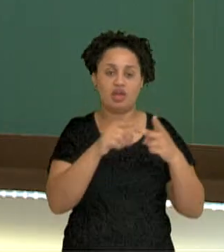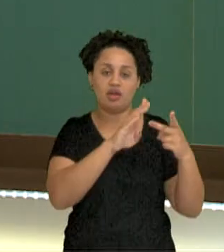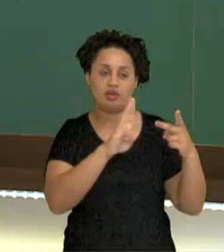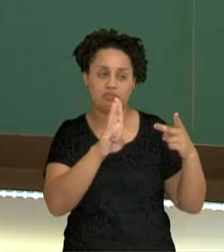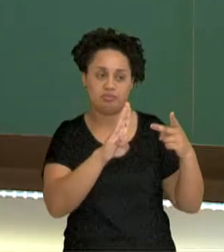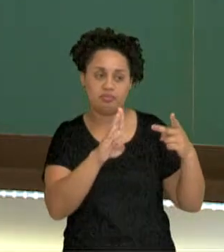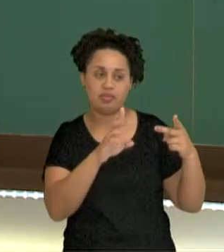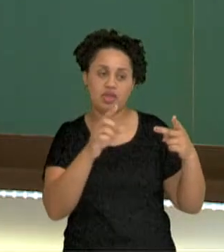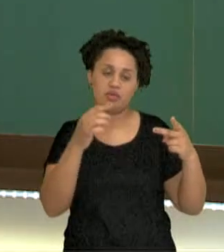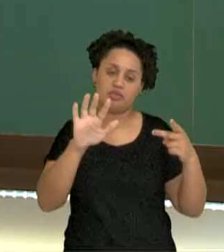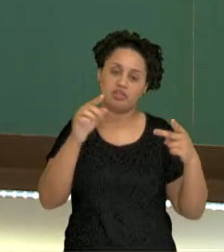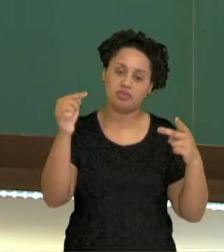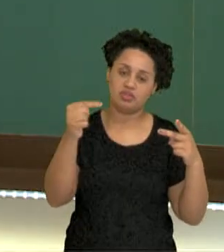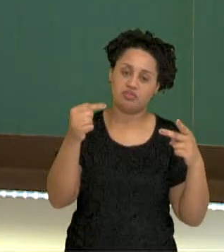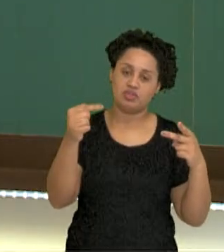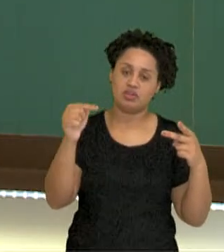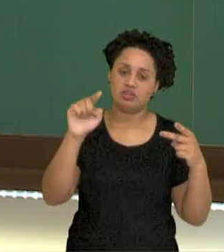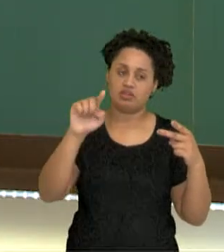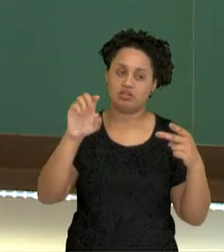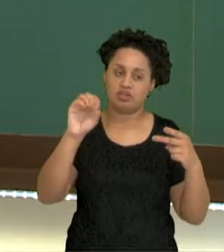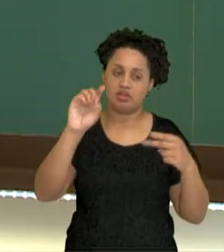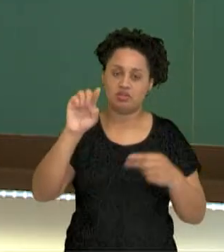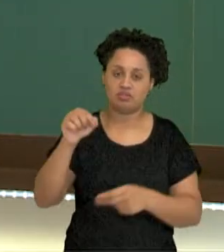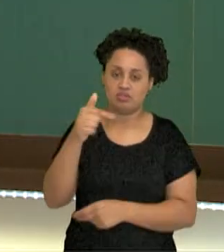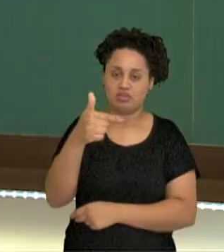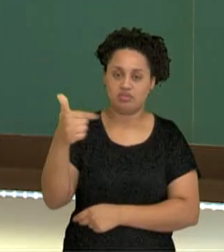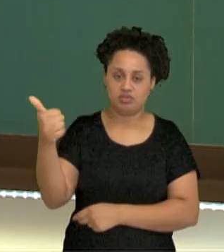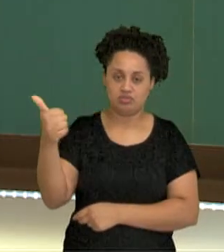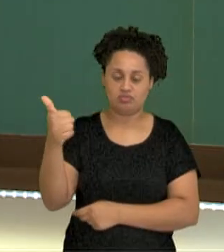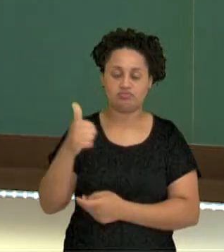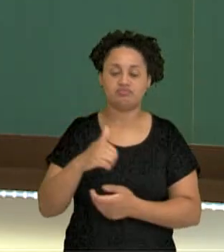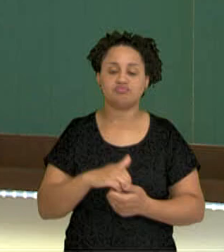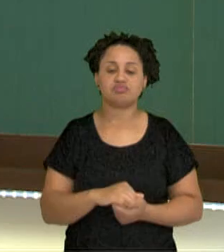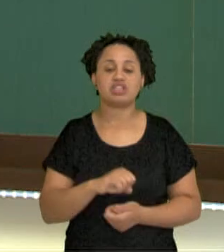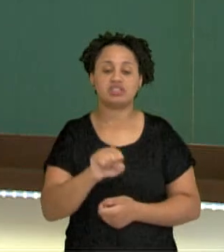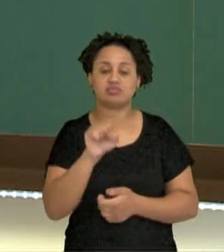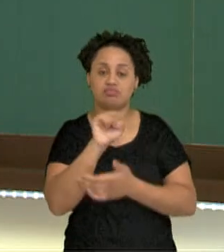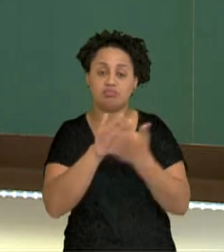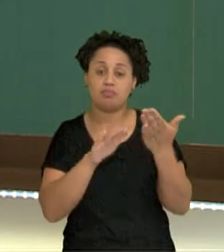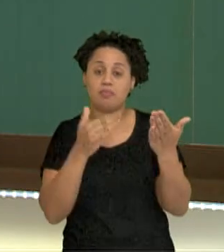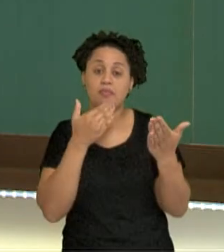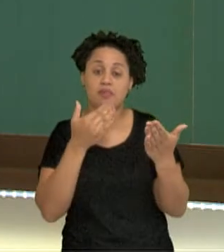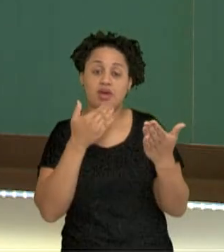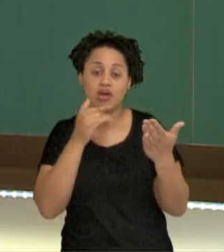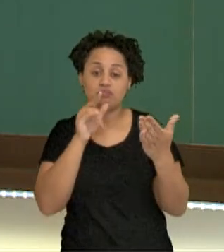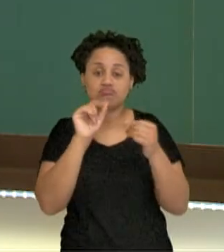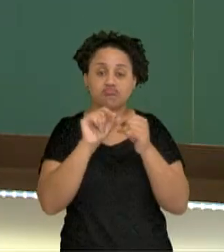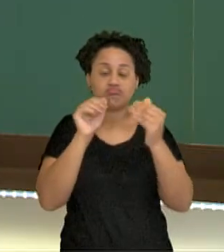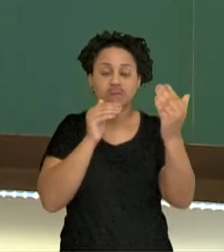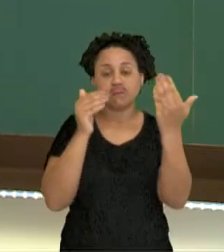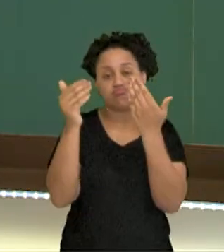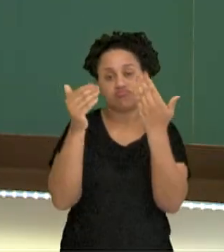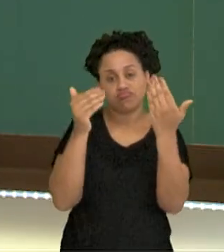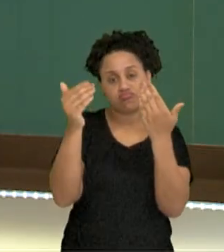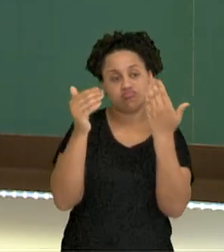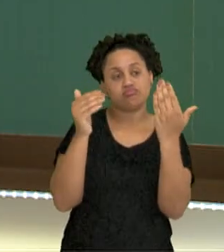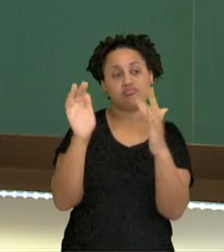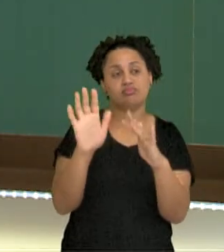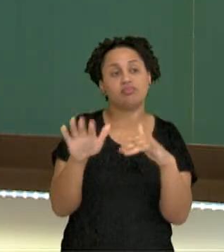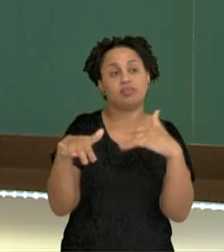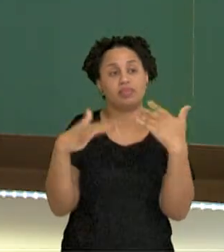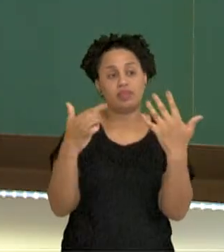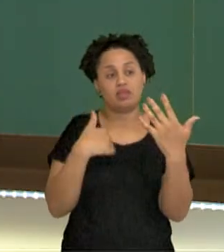B aproximadamente menos 0,21. Se o exercício pede para que você faça uma comparação, então você